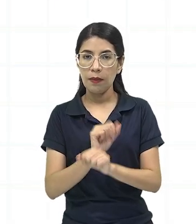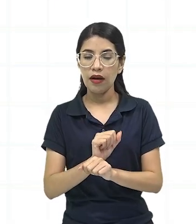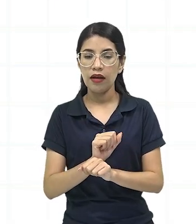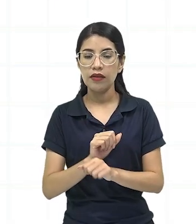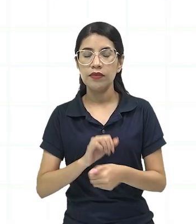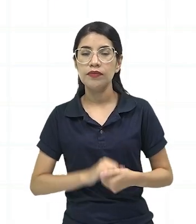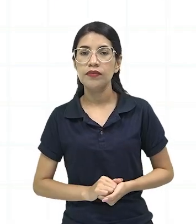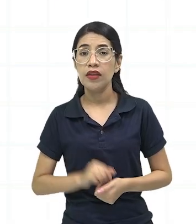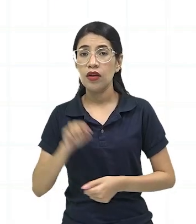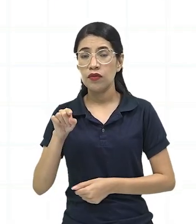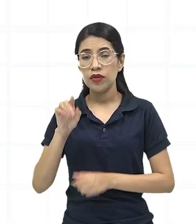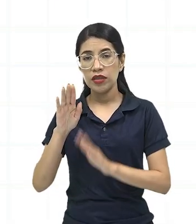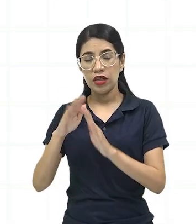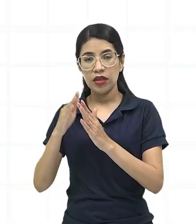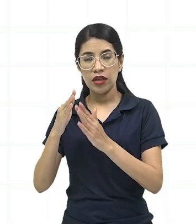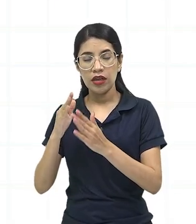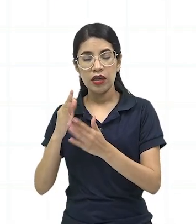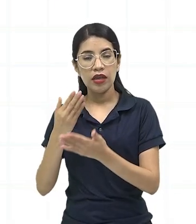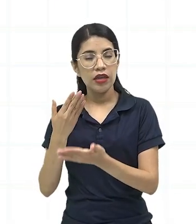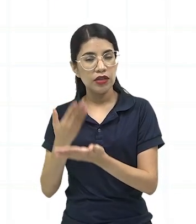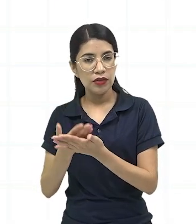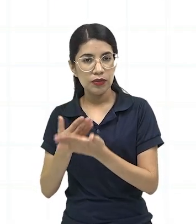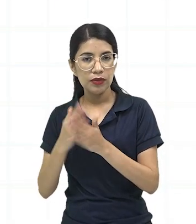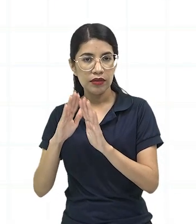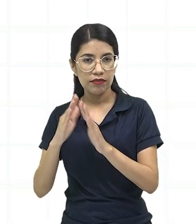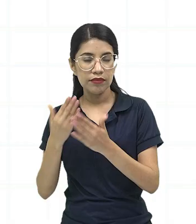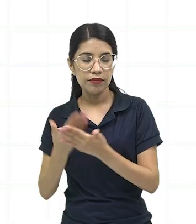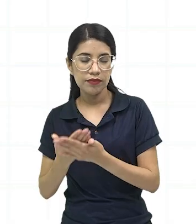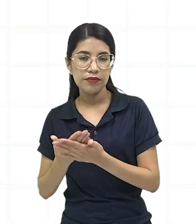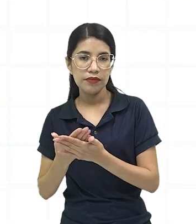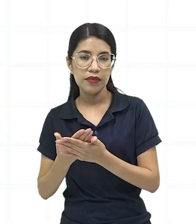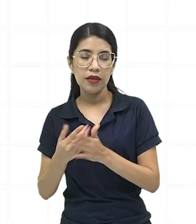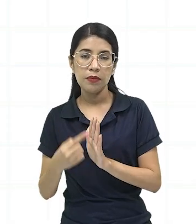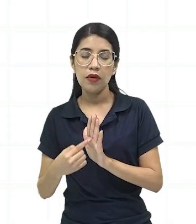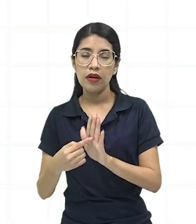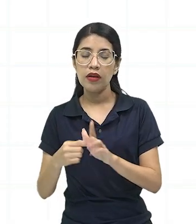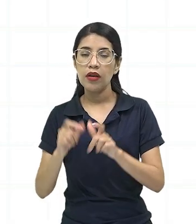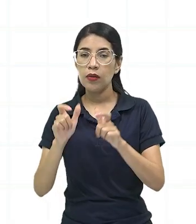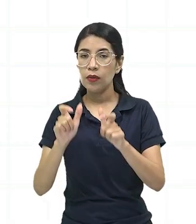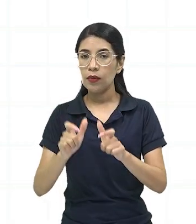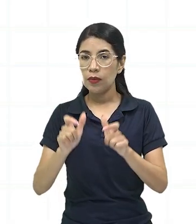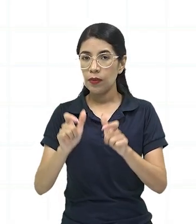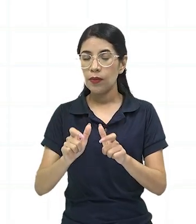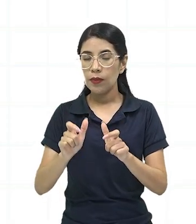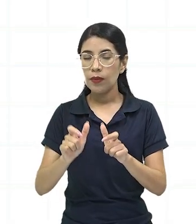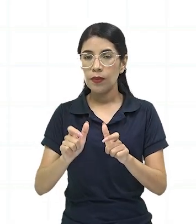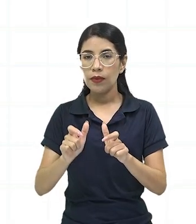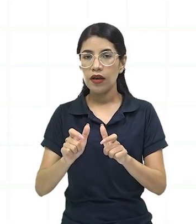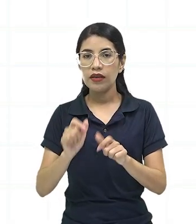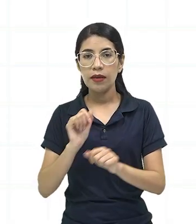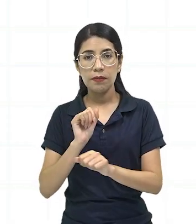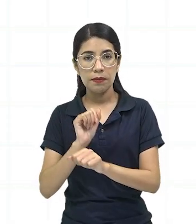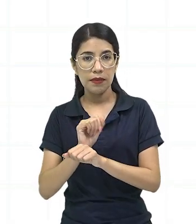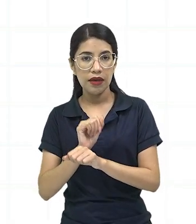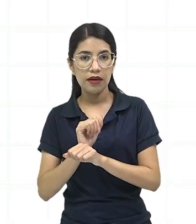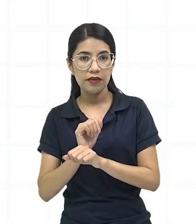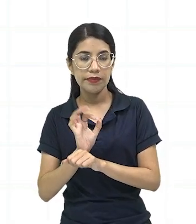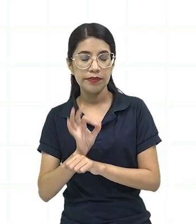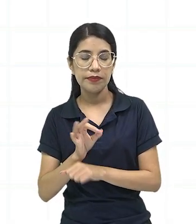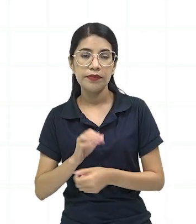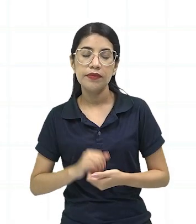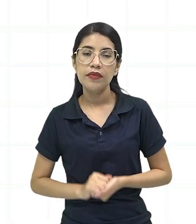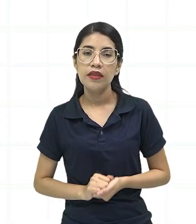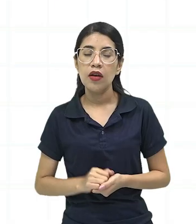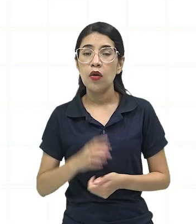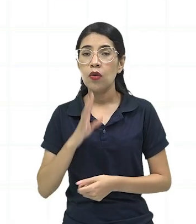estuda na escola. Vejam que escola mostra uma localidade, essa localidade é uma coisa fixa. Eu